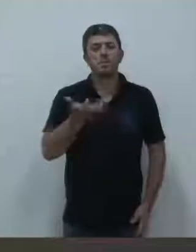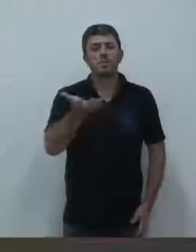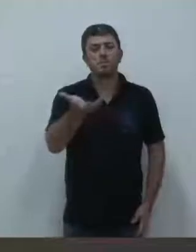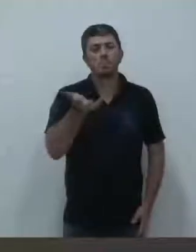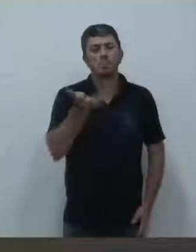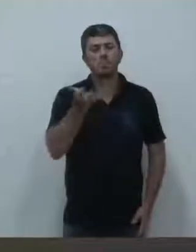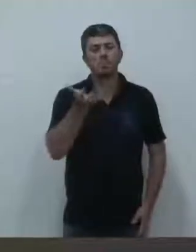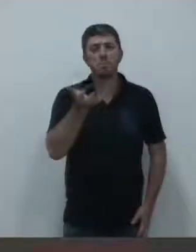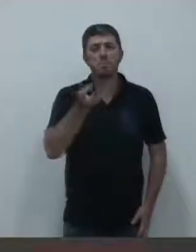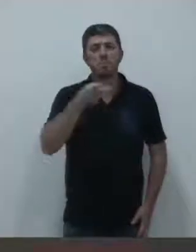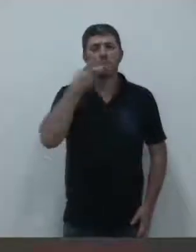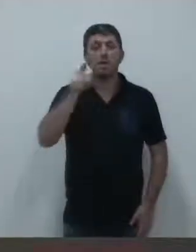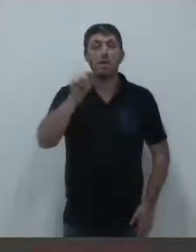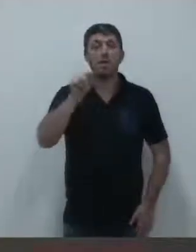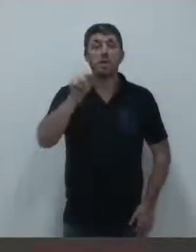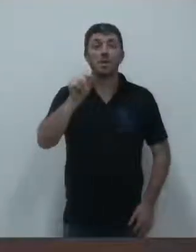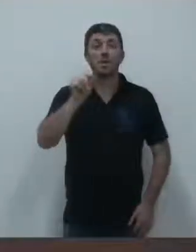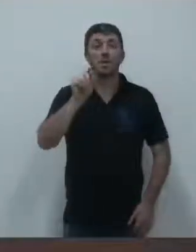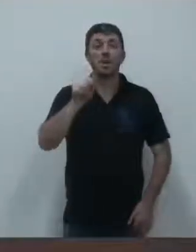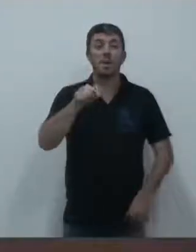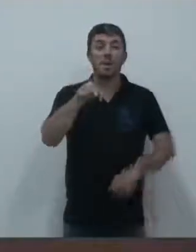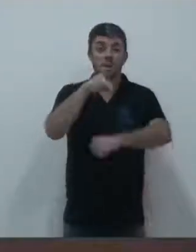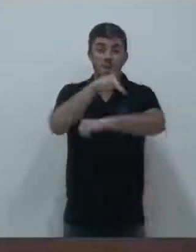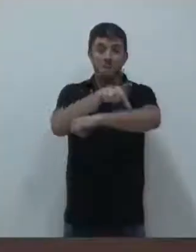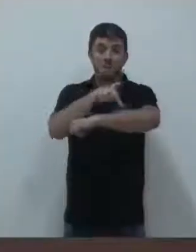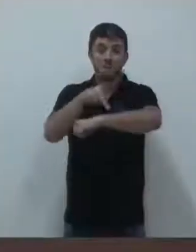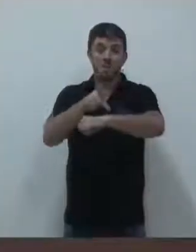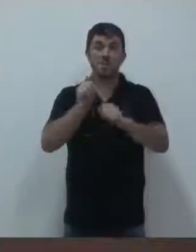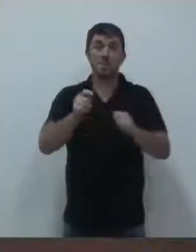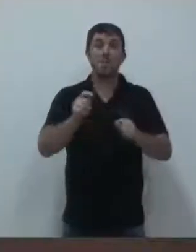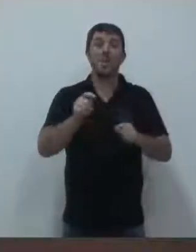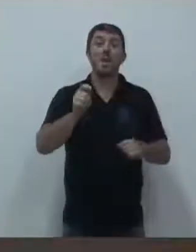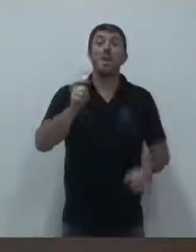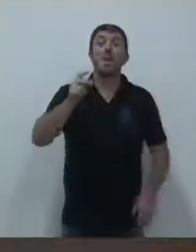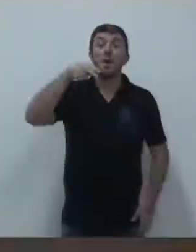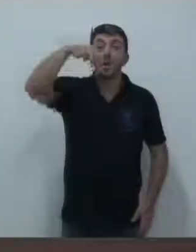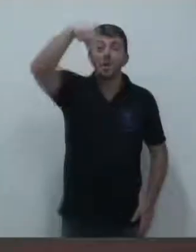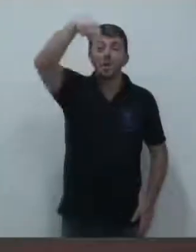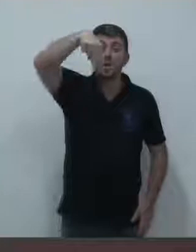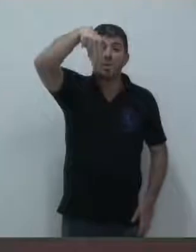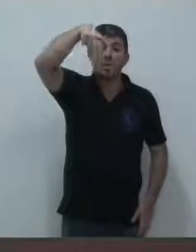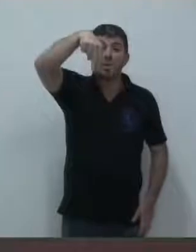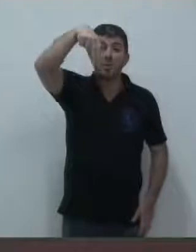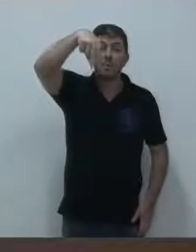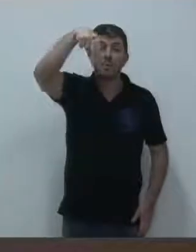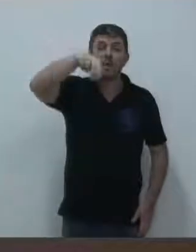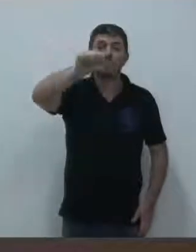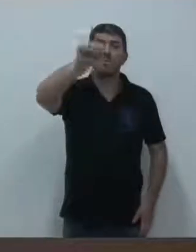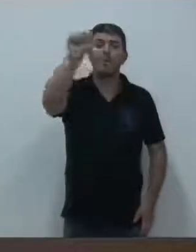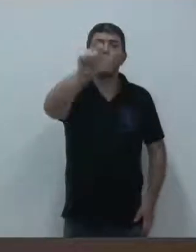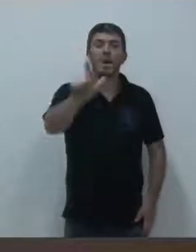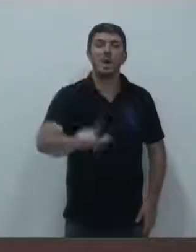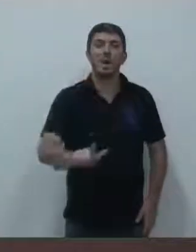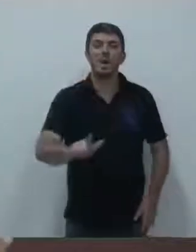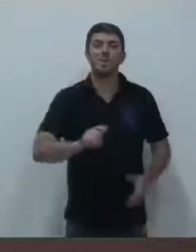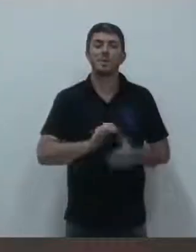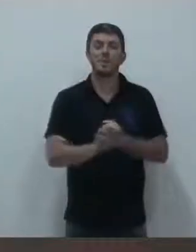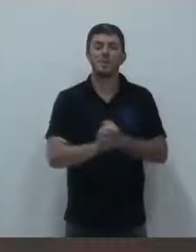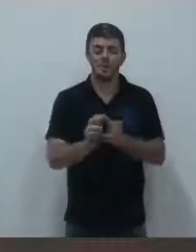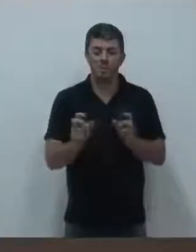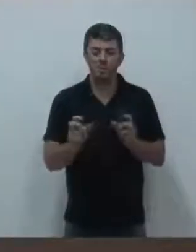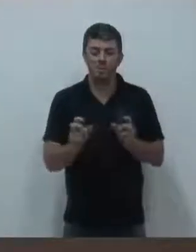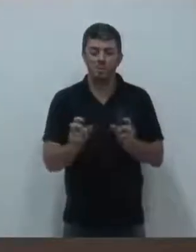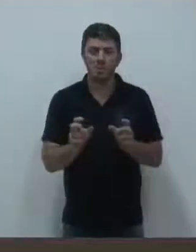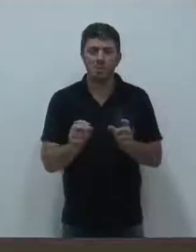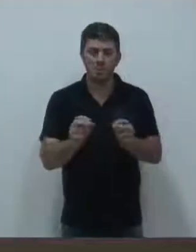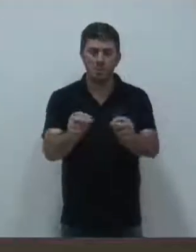pedagogicamente, Novembro Azul, a importância do câncer de próstata. Então, ele começou com um grupo de amigos,